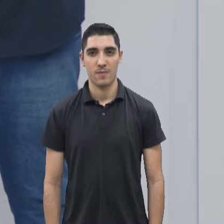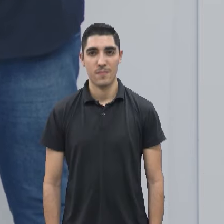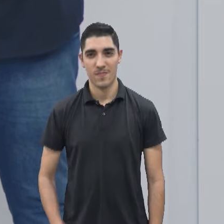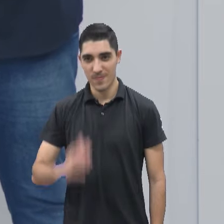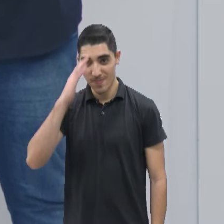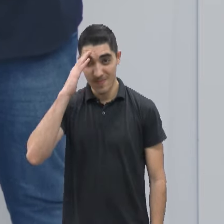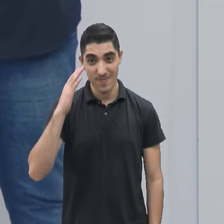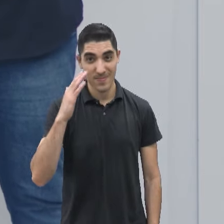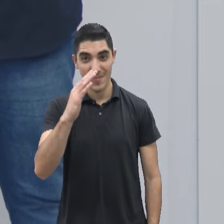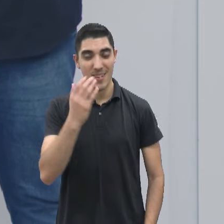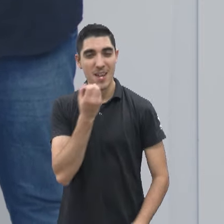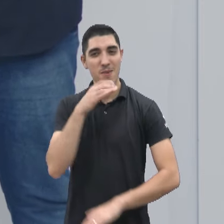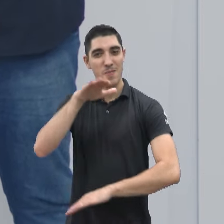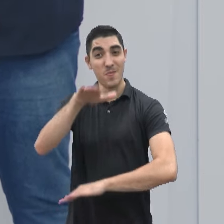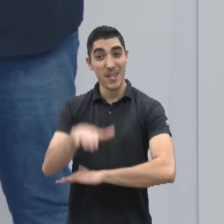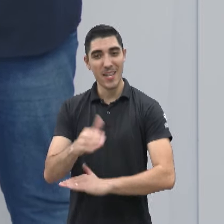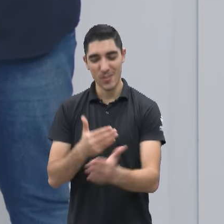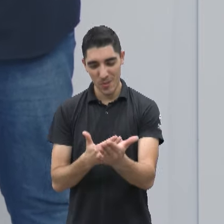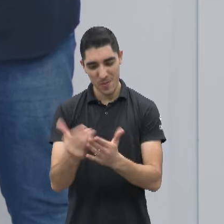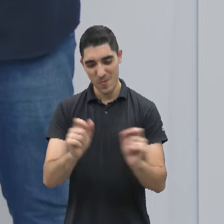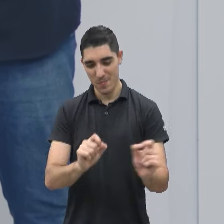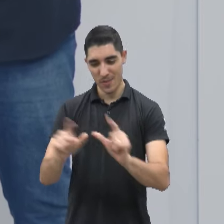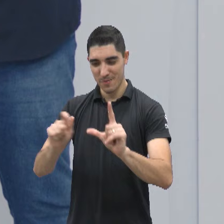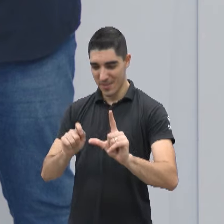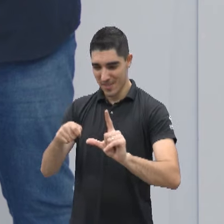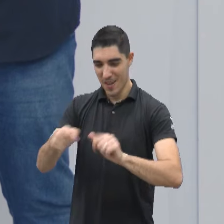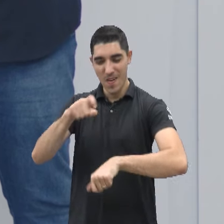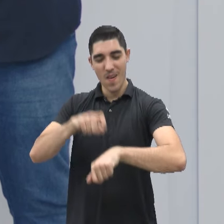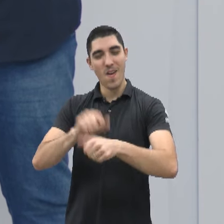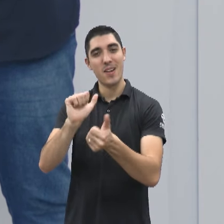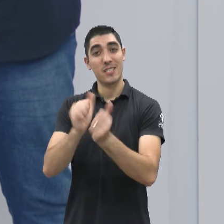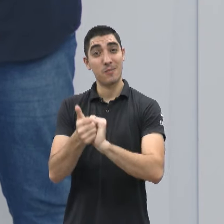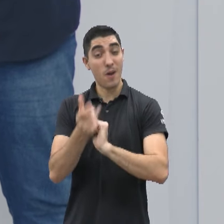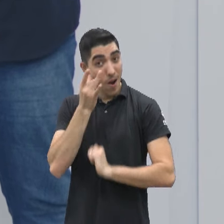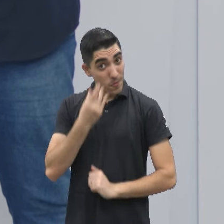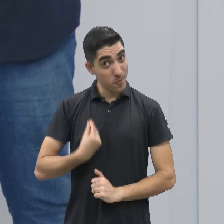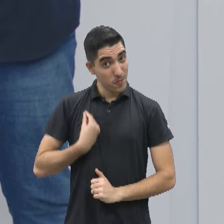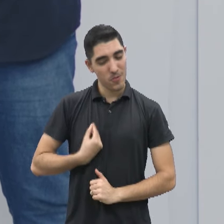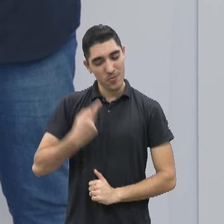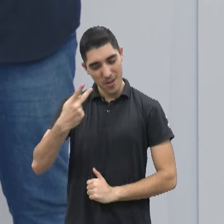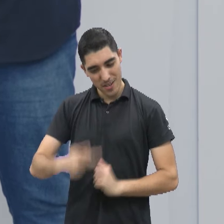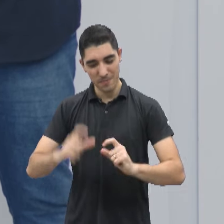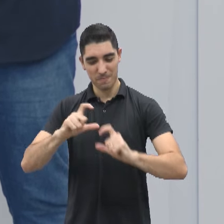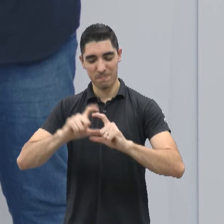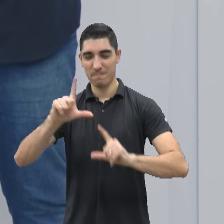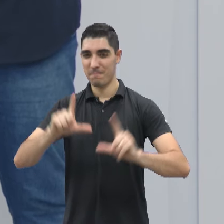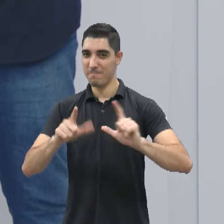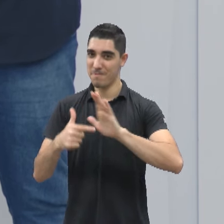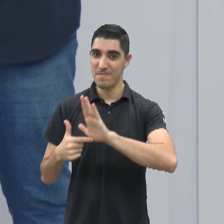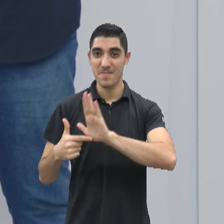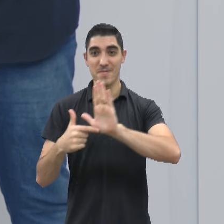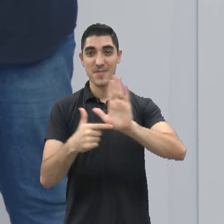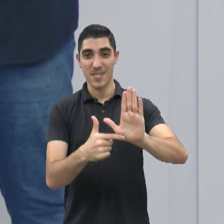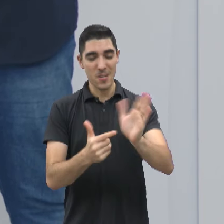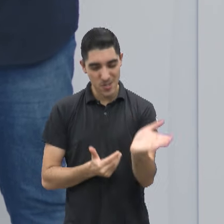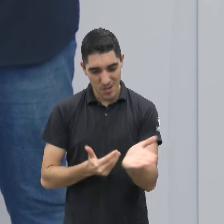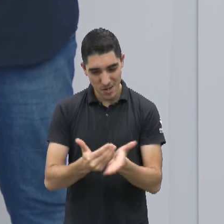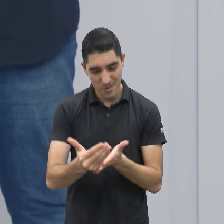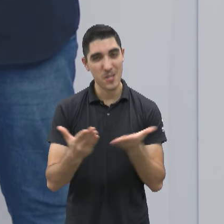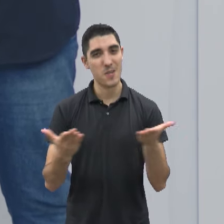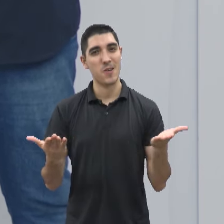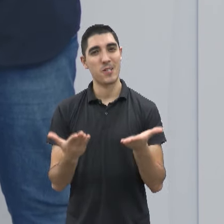Fala galera, uma boa tarde para você. Está começando ao vivaço o programa Hora do Esporte aqui na tela da TV Câmara de São José dos Campos. Estamos